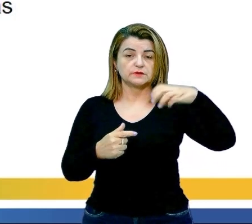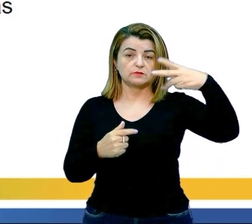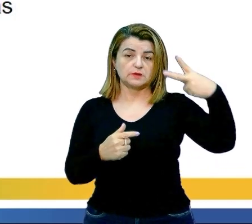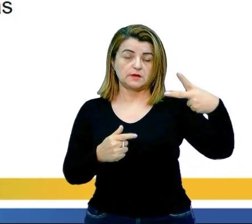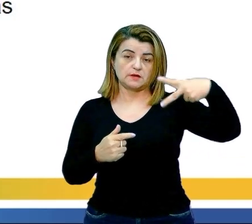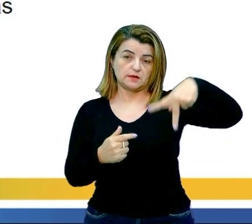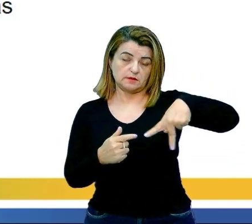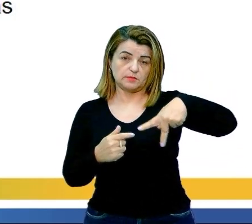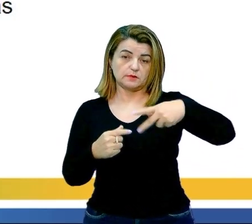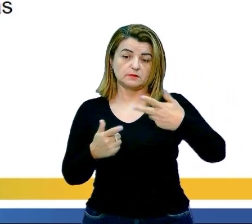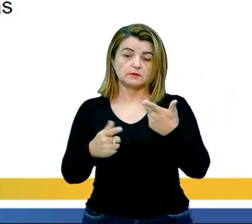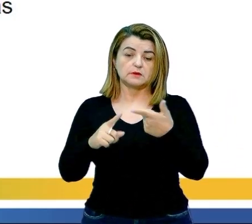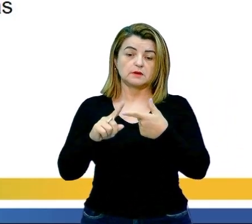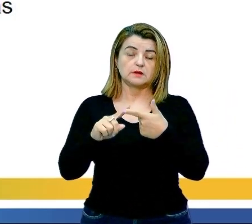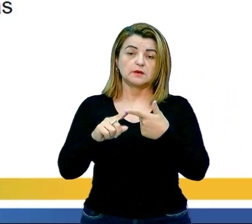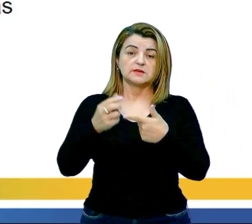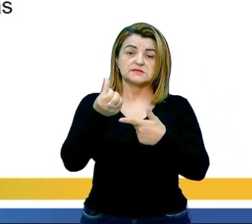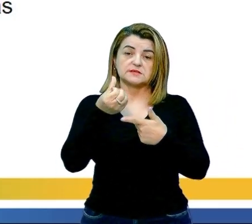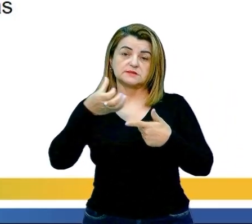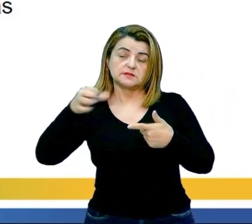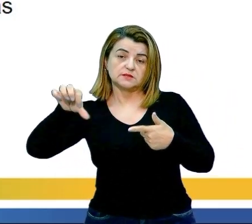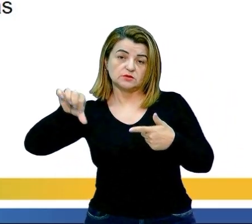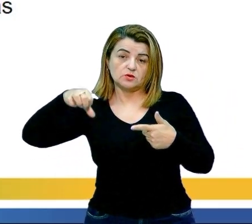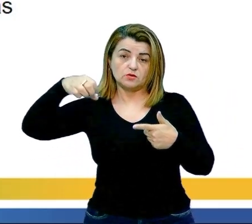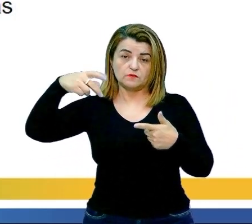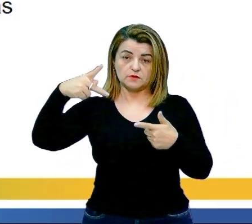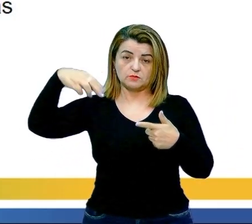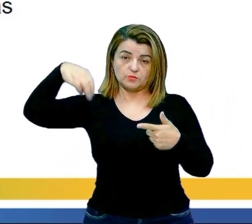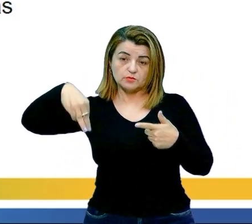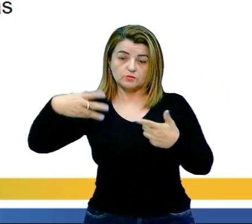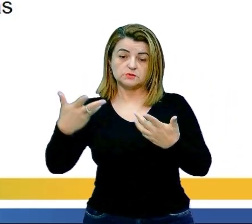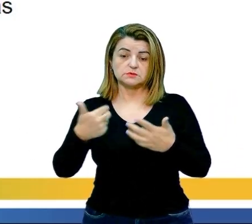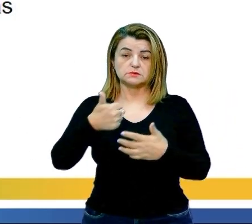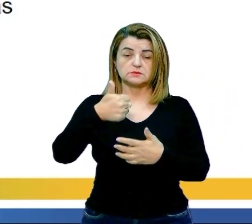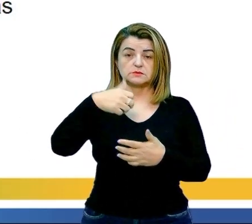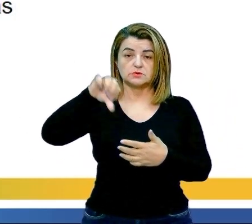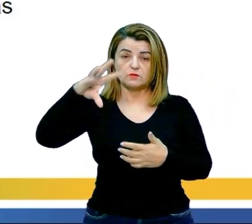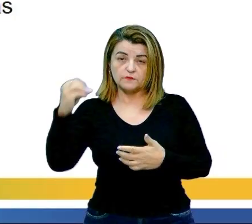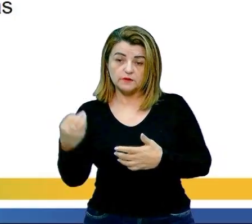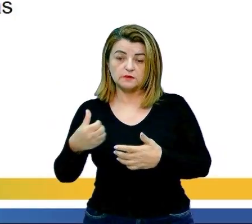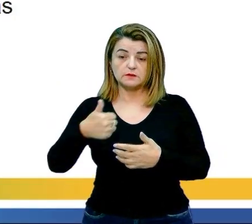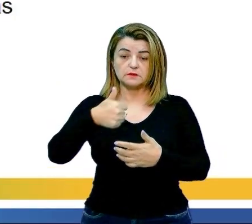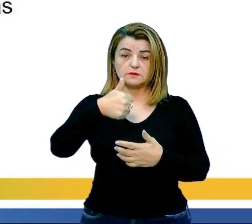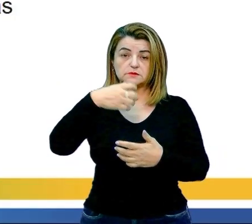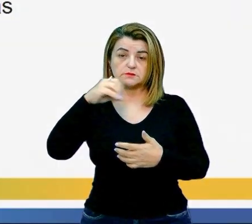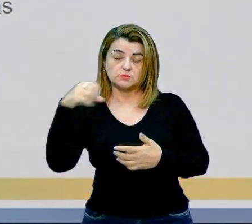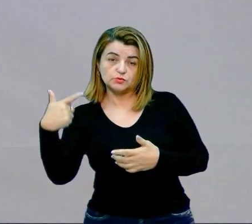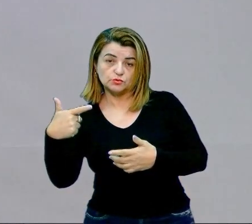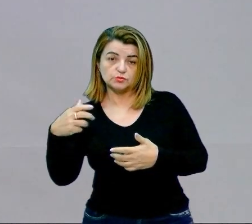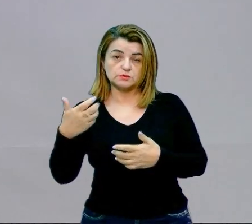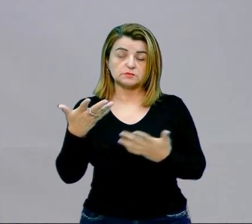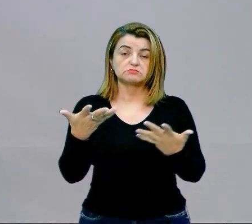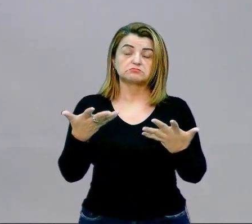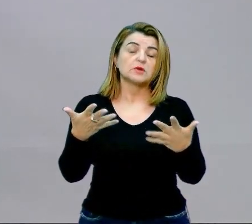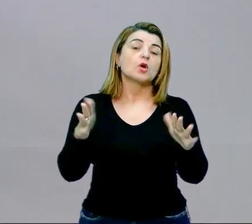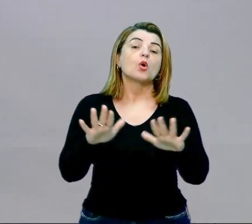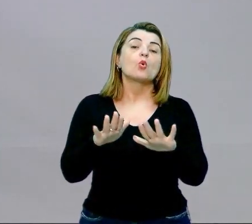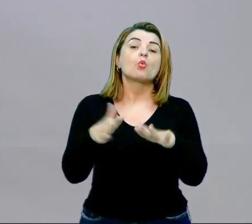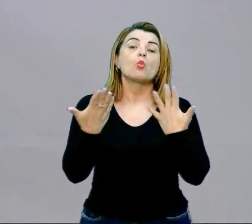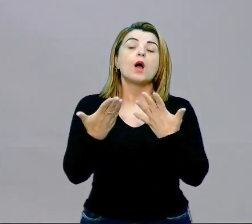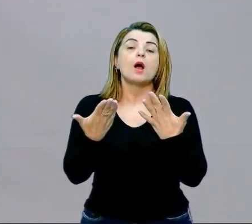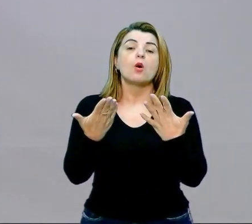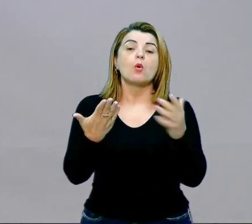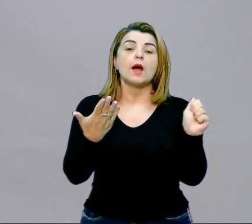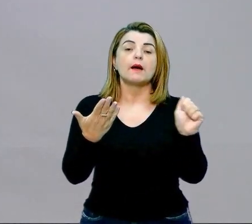hora, 69 km por hora, 90 km por hora, 102, 110 km por hora. Então aí a